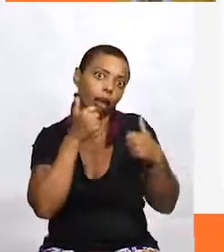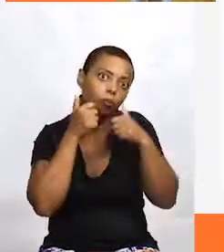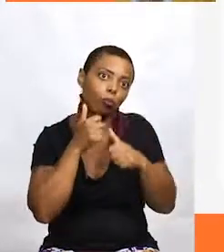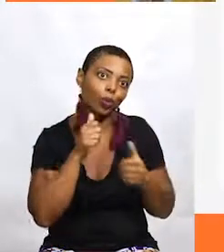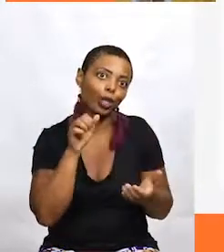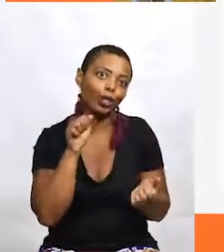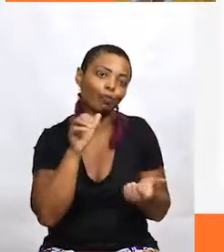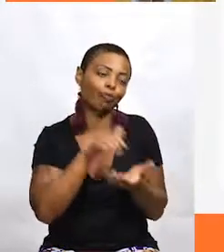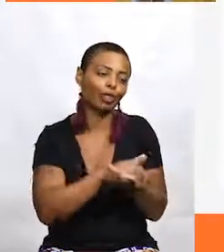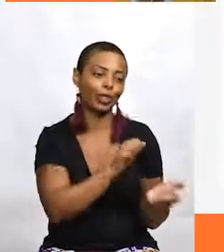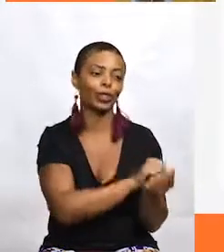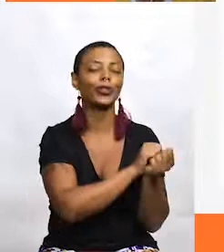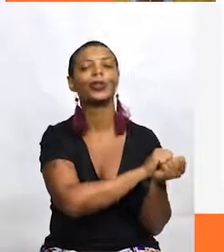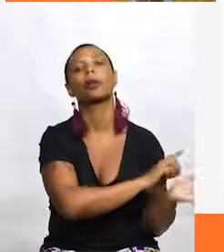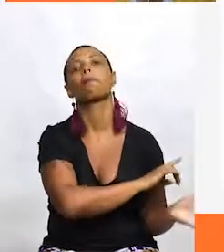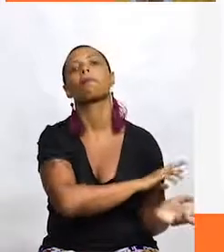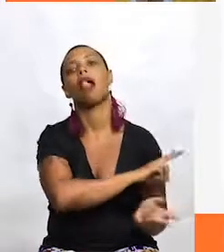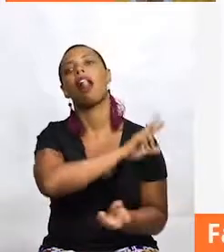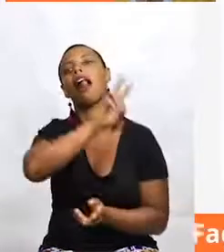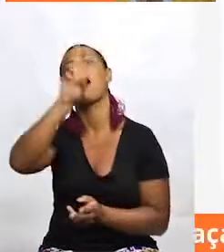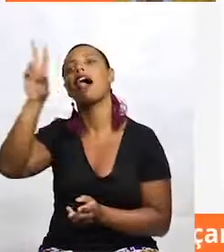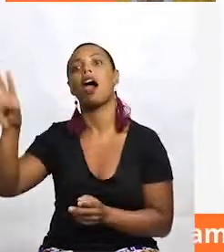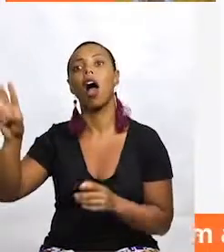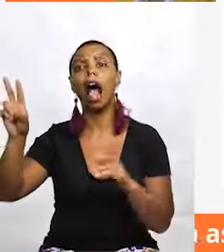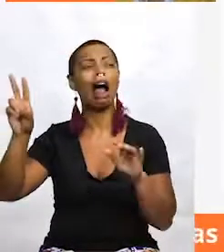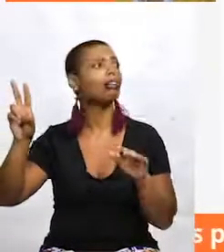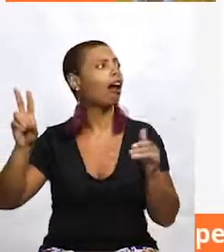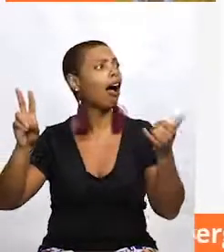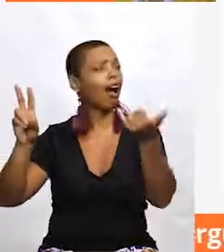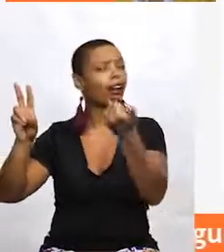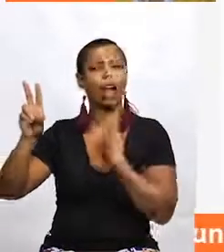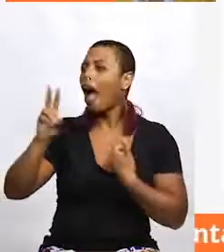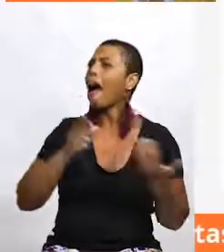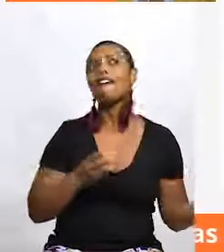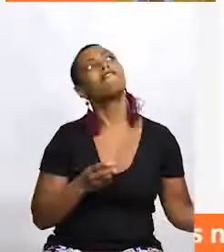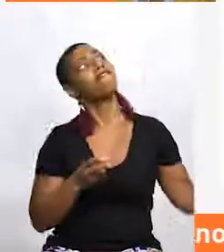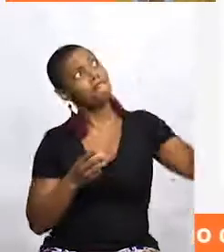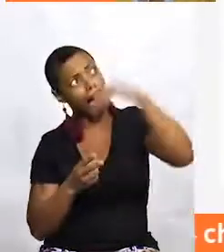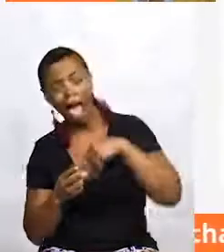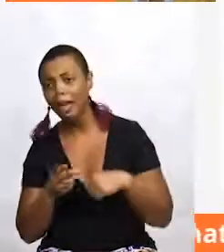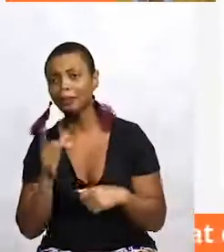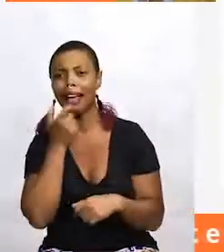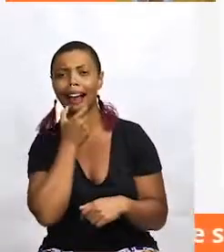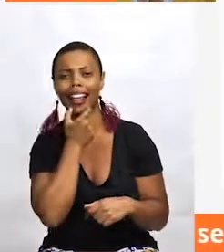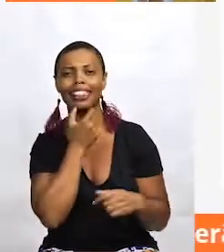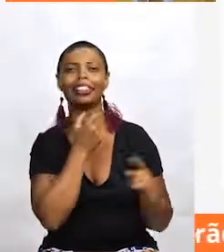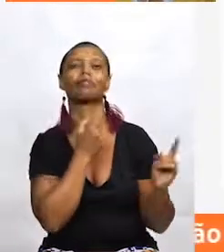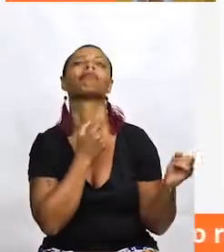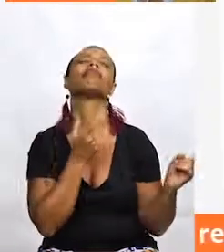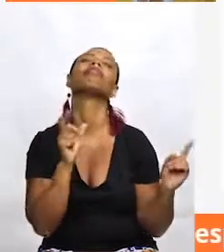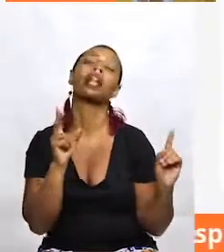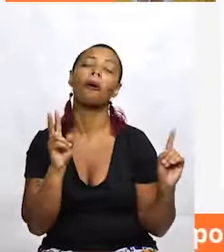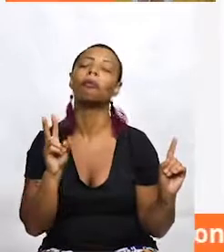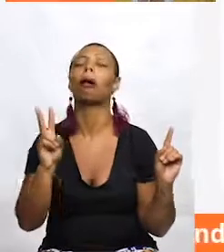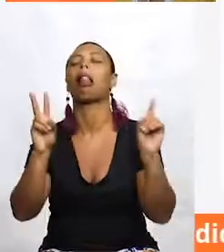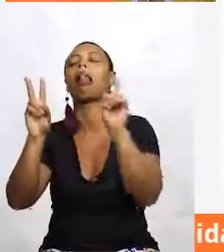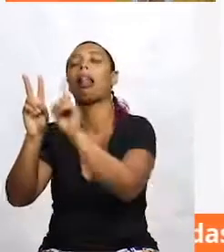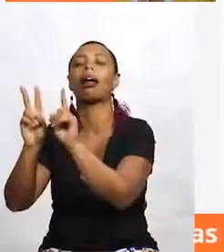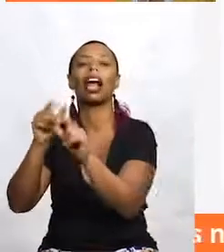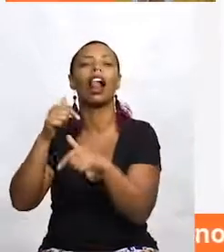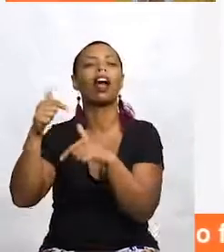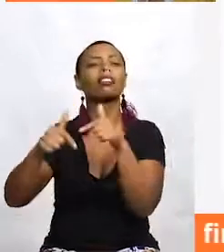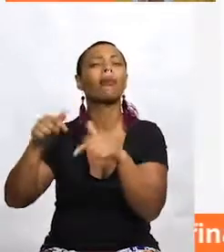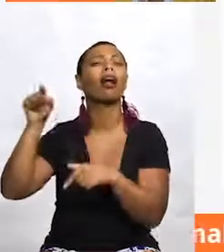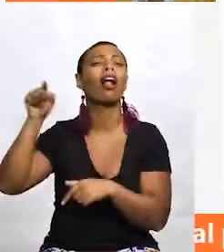chegando na Inglaterra, ela fez, Sônia, vem para a Inglaterra. Que ela foi trabalhar na UMIST, E ela fez, que eu